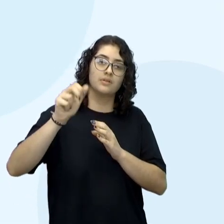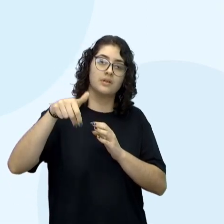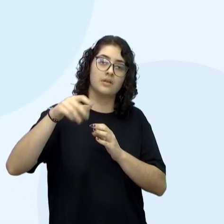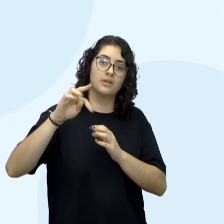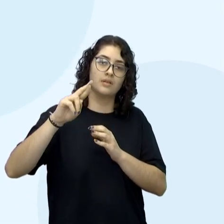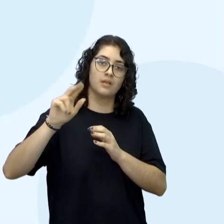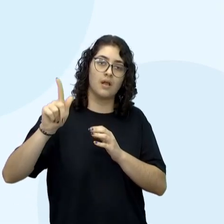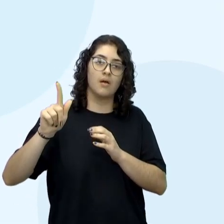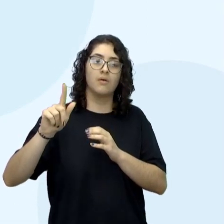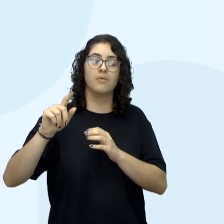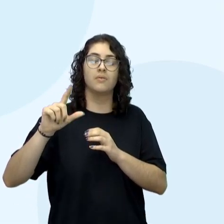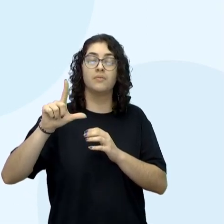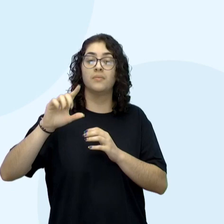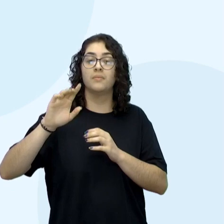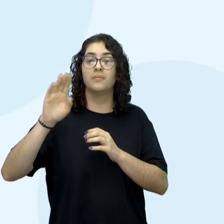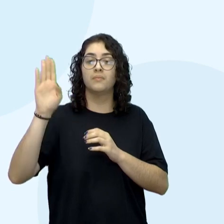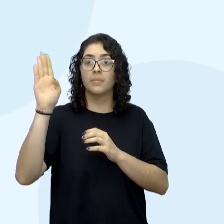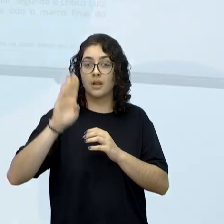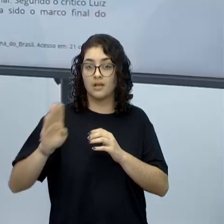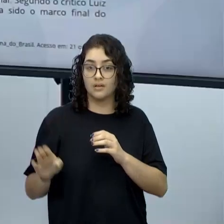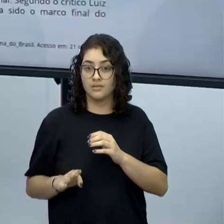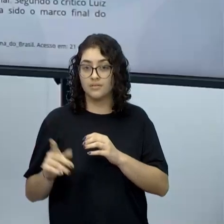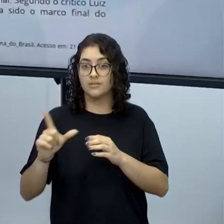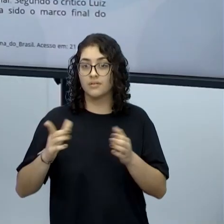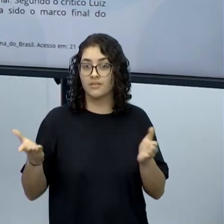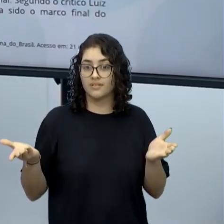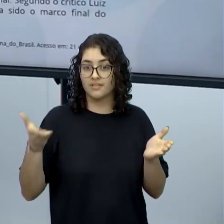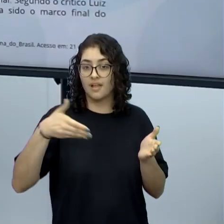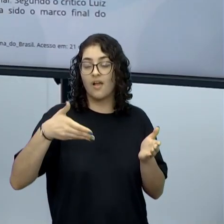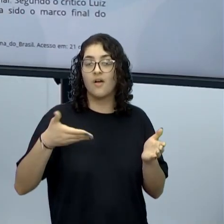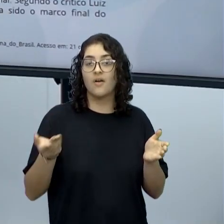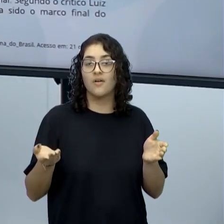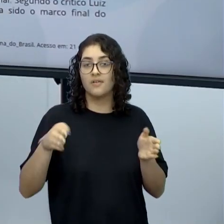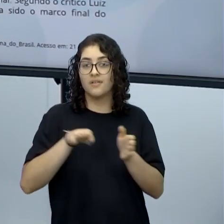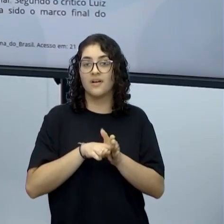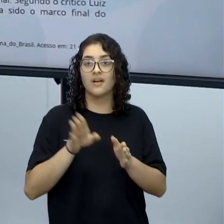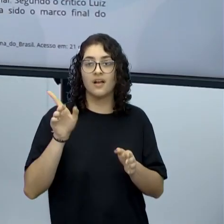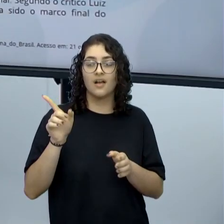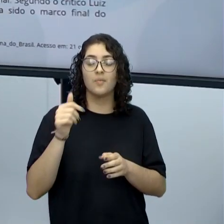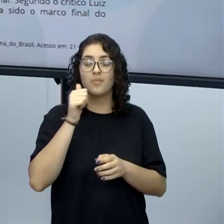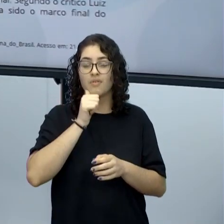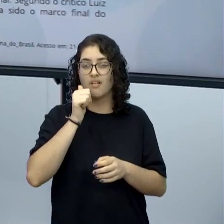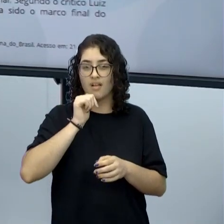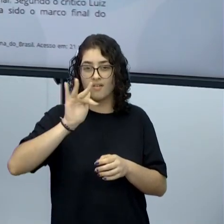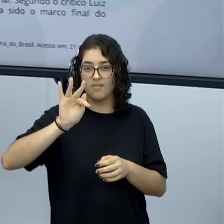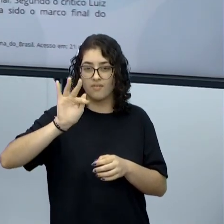enfim chegamos aqui. Olha cá, vem cá. A Fernanda Montenegro